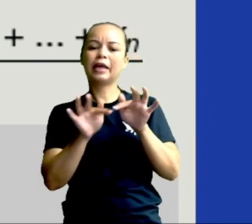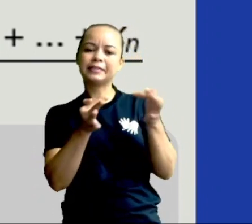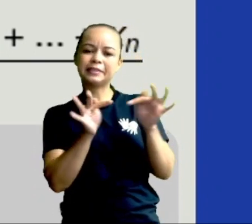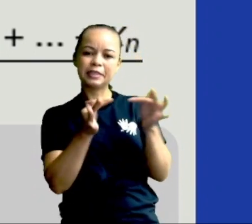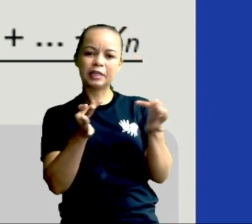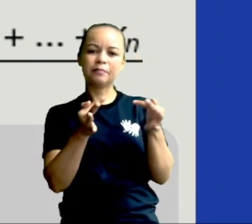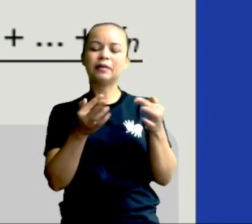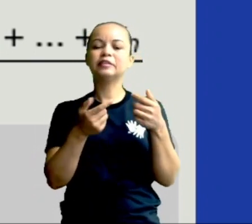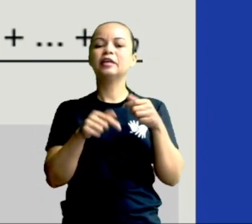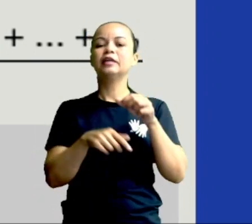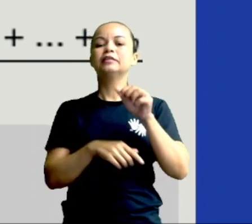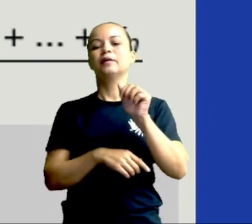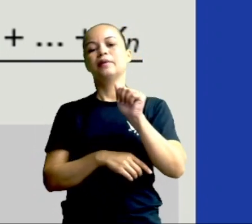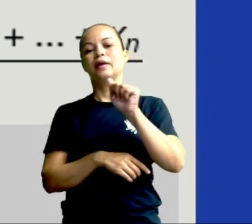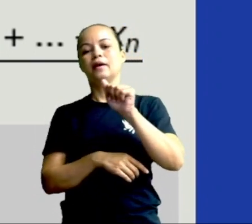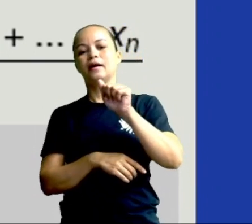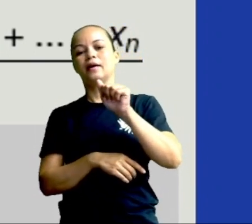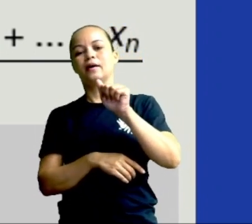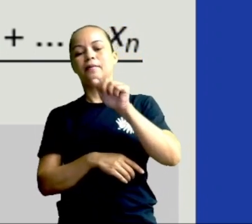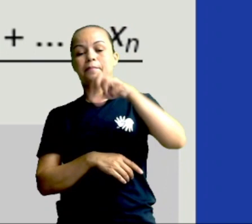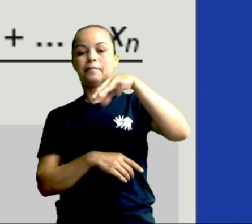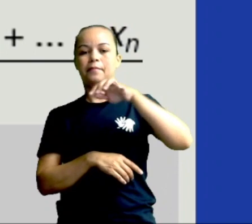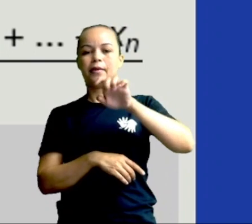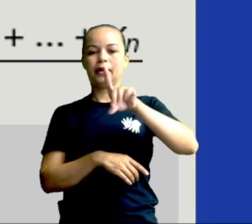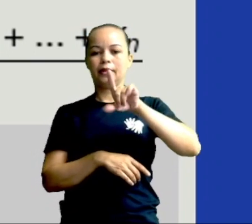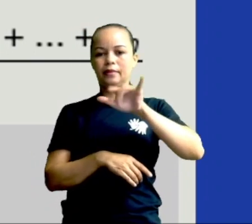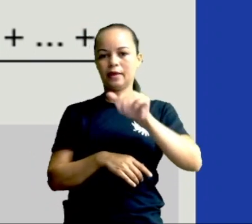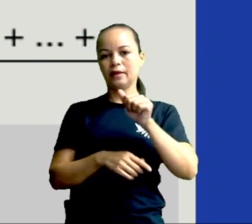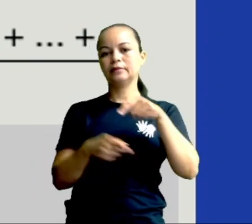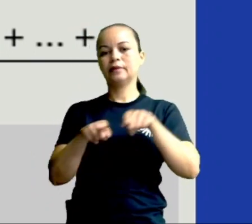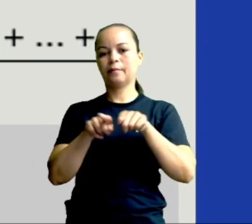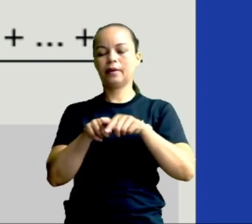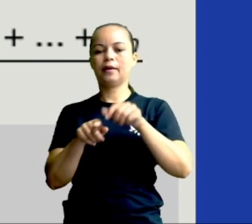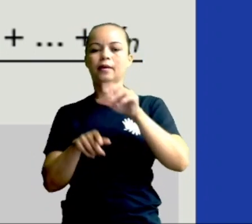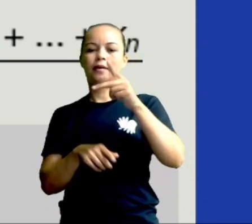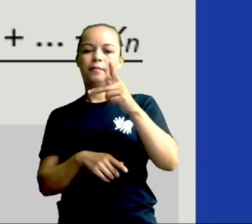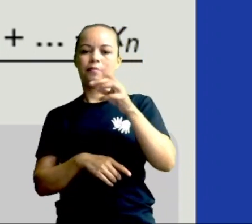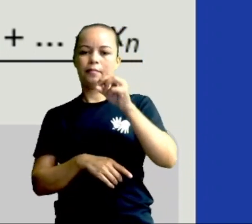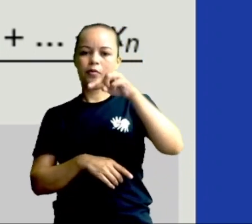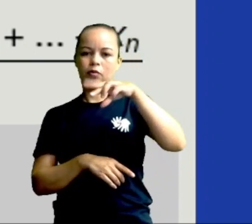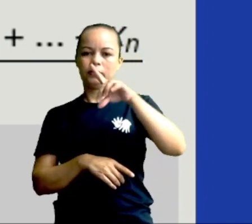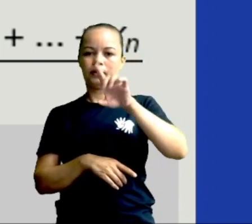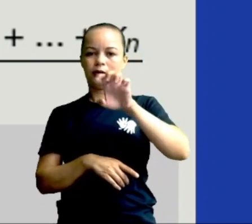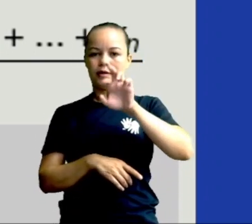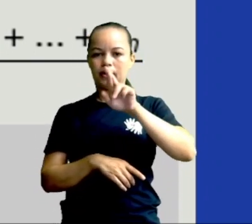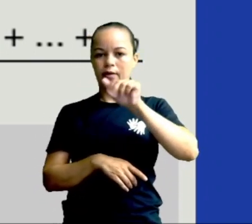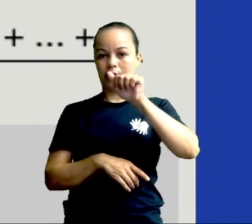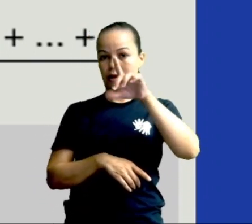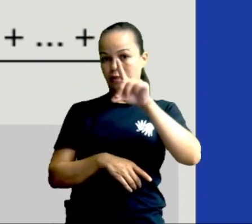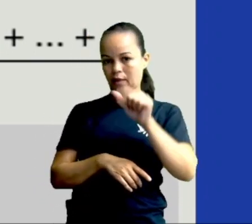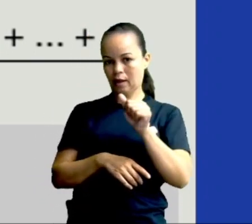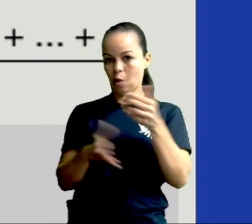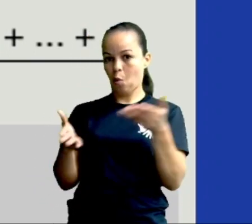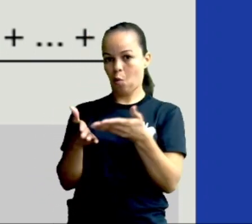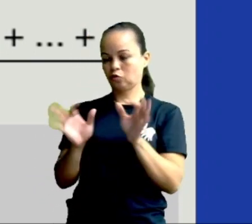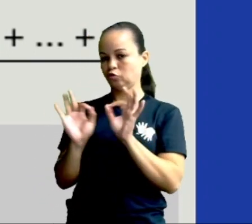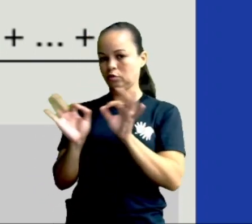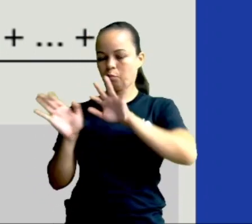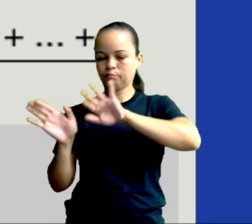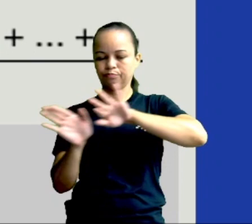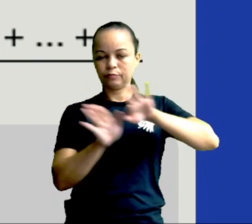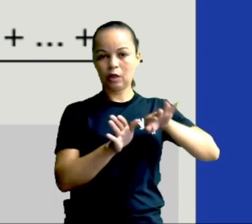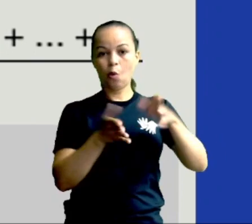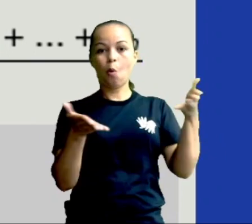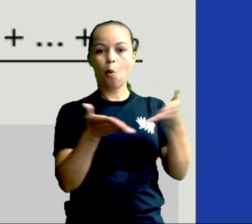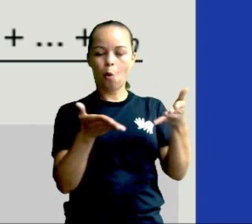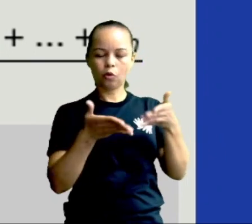e a média aritmética ponderada, tá? Eu não vou tratar da ponderada hoje, porque hoje eu quero as ideias iniciais de média para